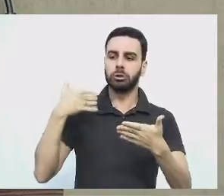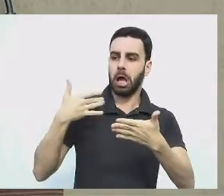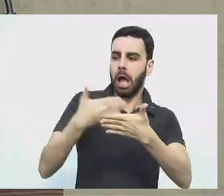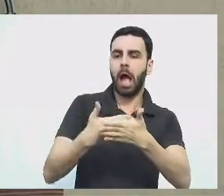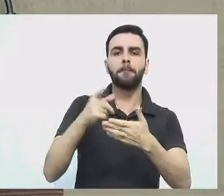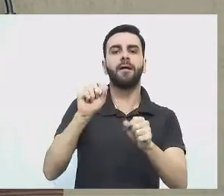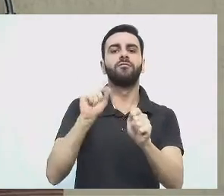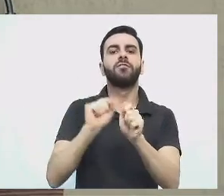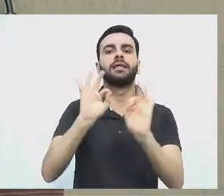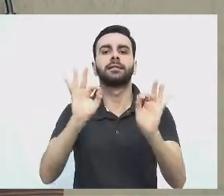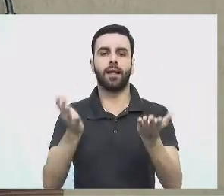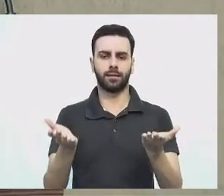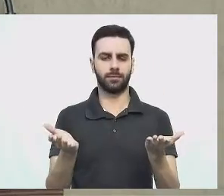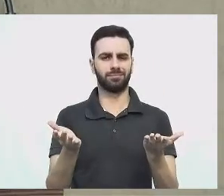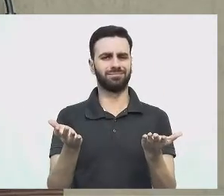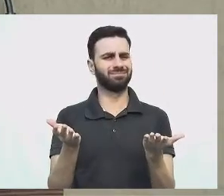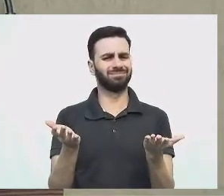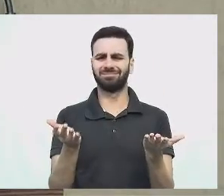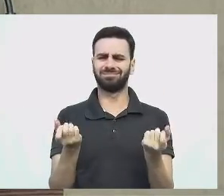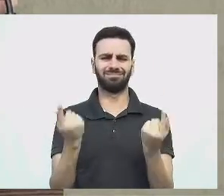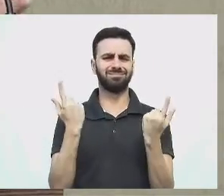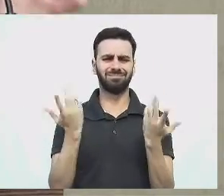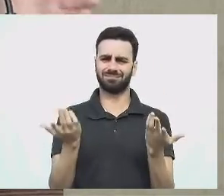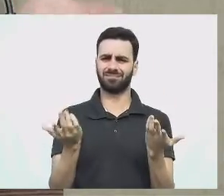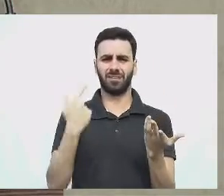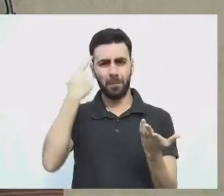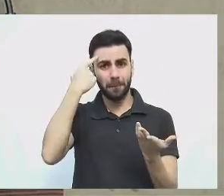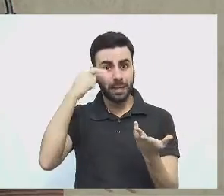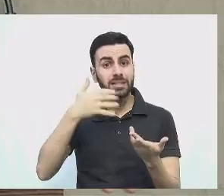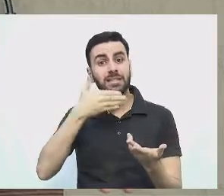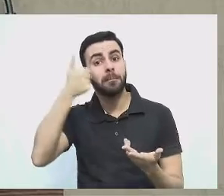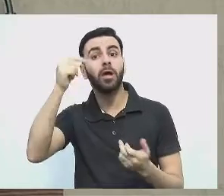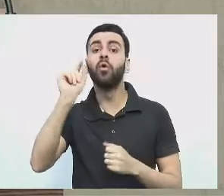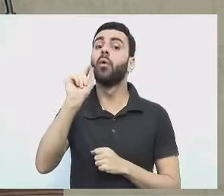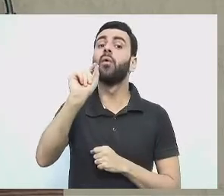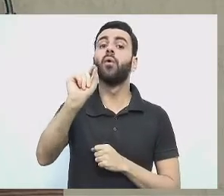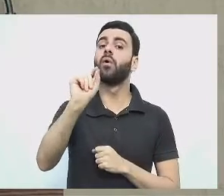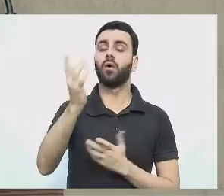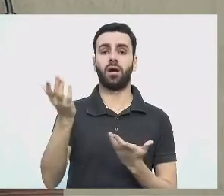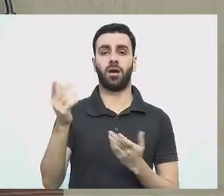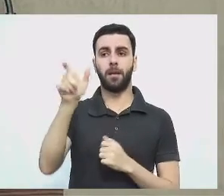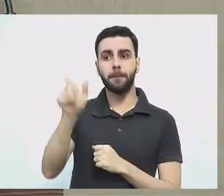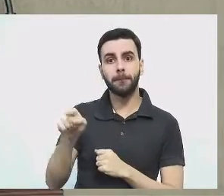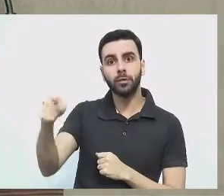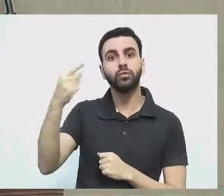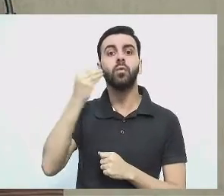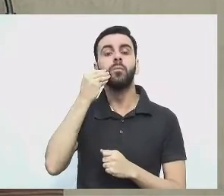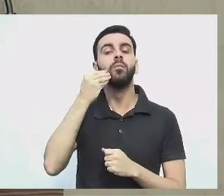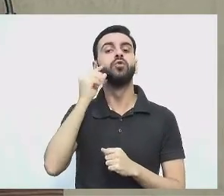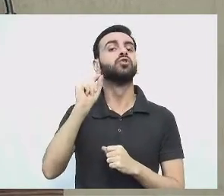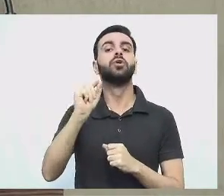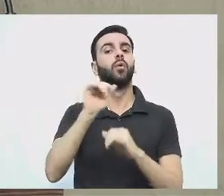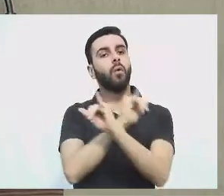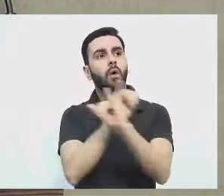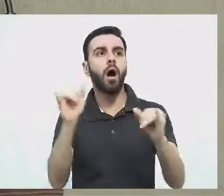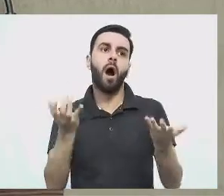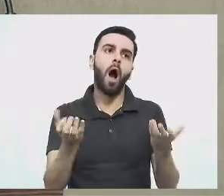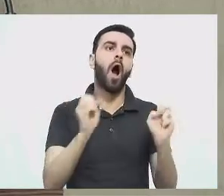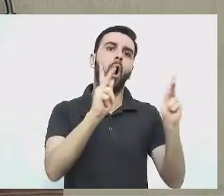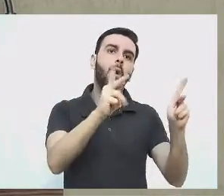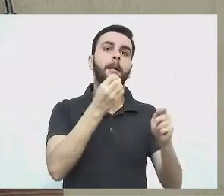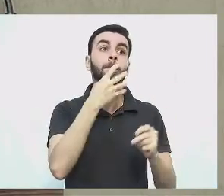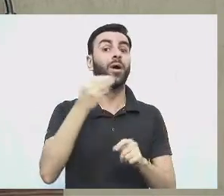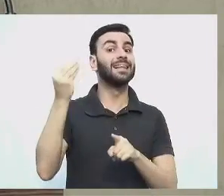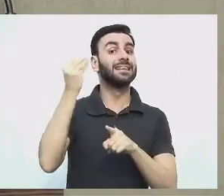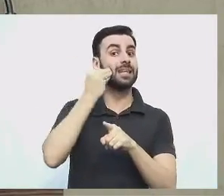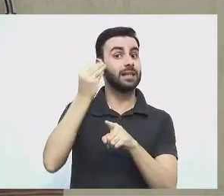não fez. Será que não seria melhor essa pessoa falar? Que bom que ele